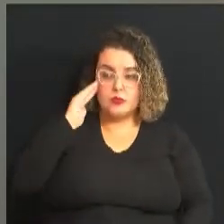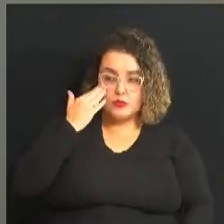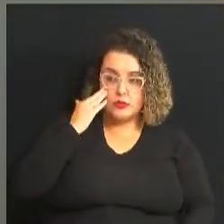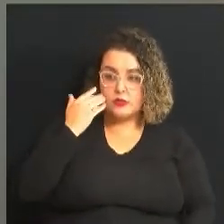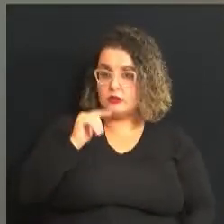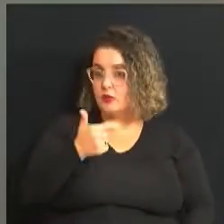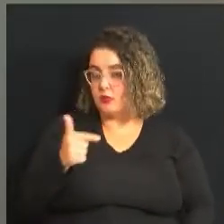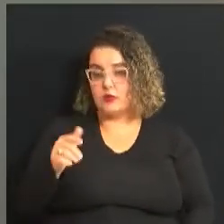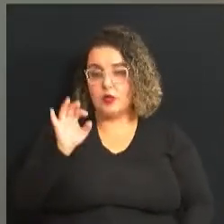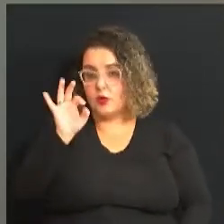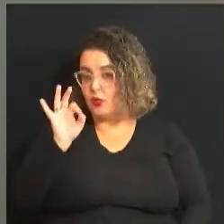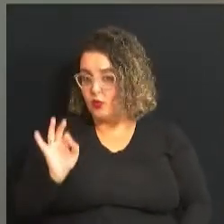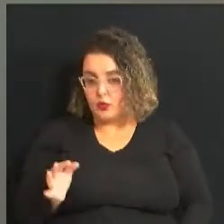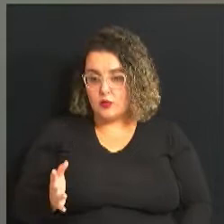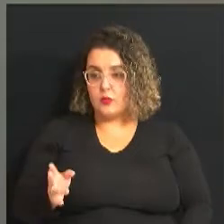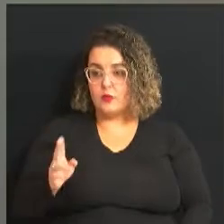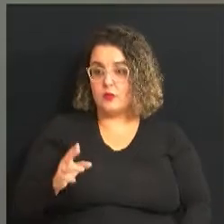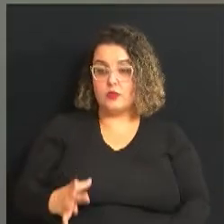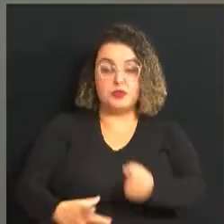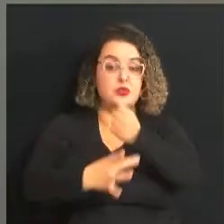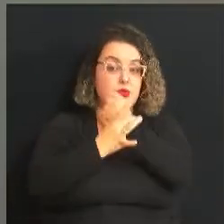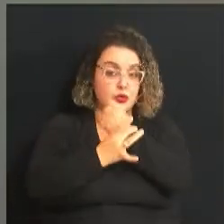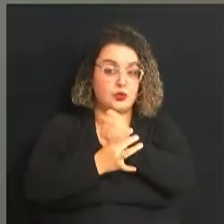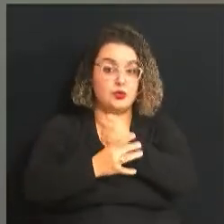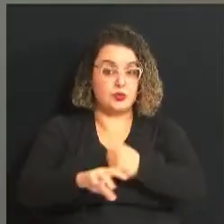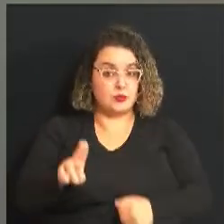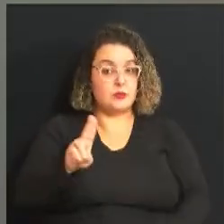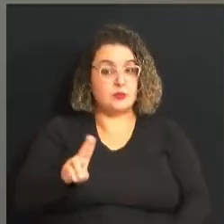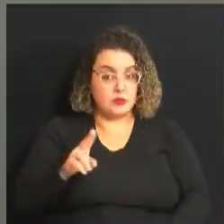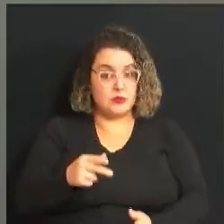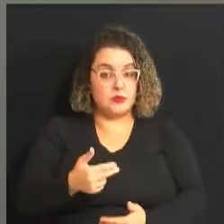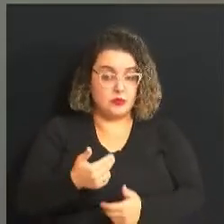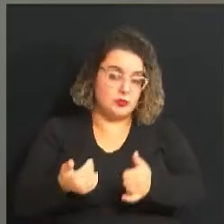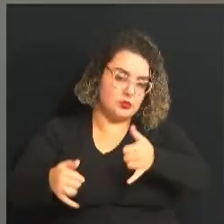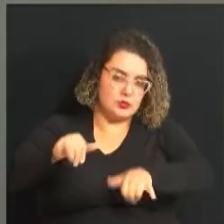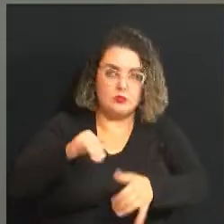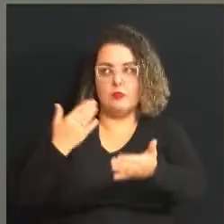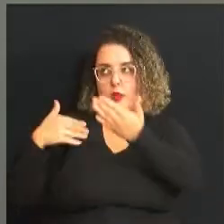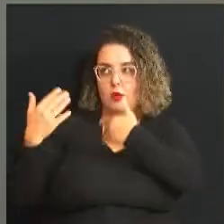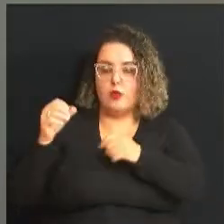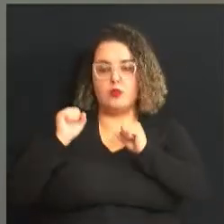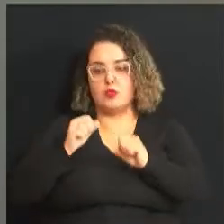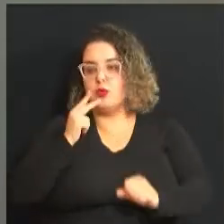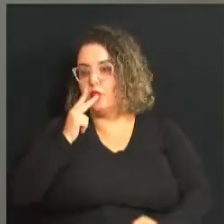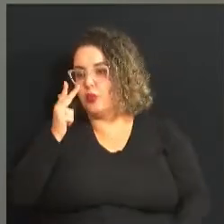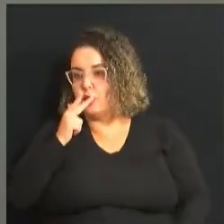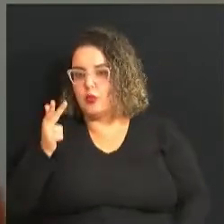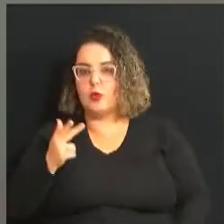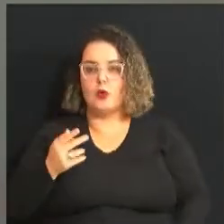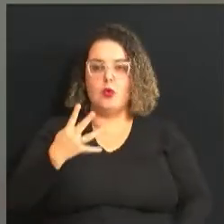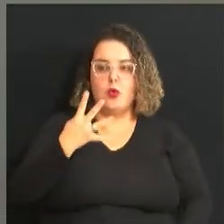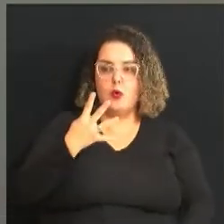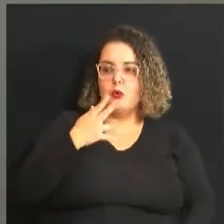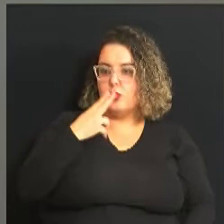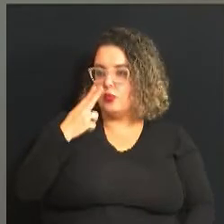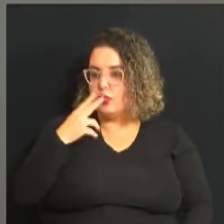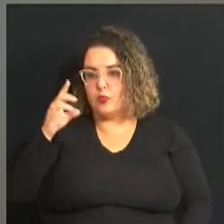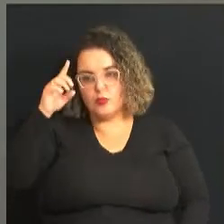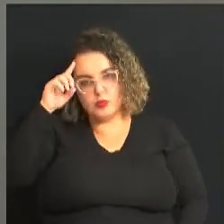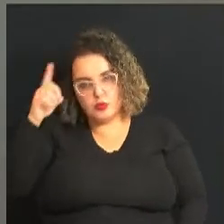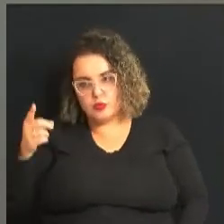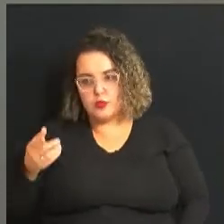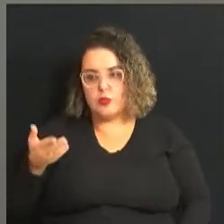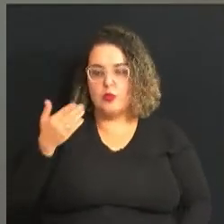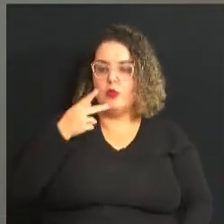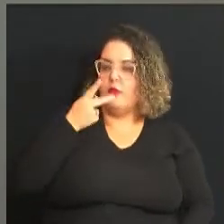para o uso dessas substâncias. Então, antigamente falava-se que podia fumar até 4 cigarros por dia, ou falava-se